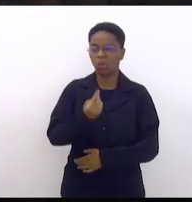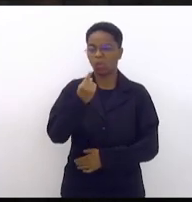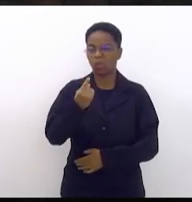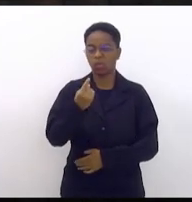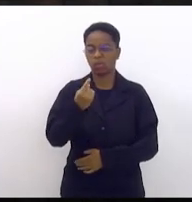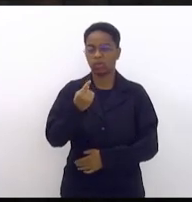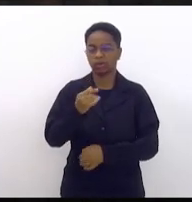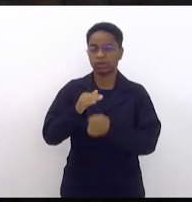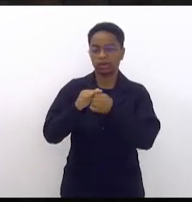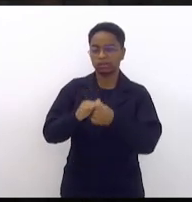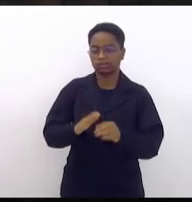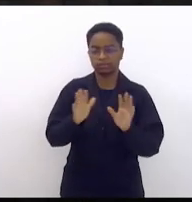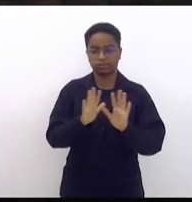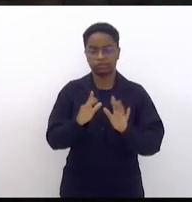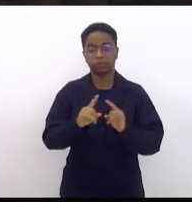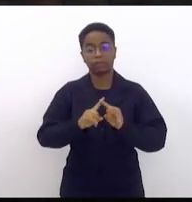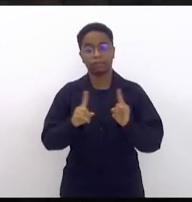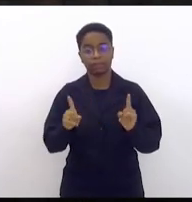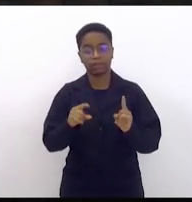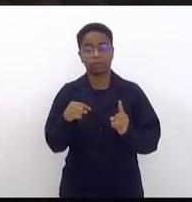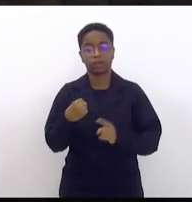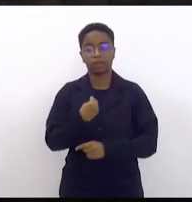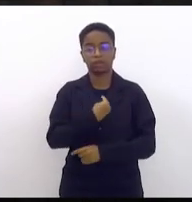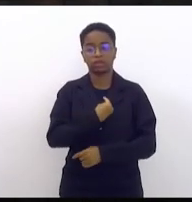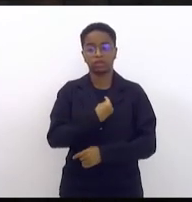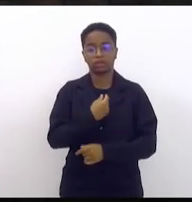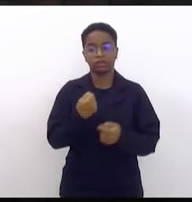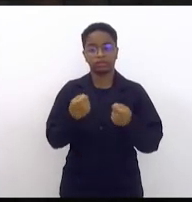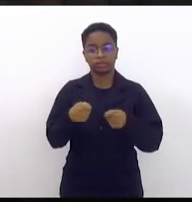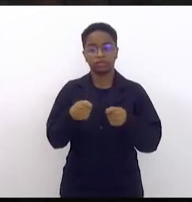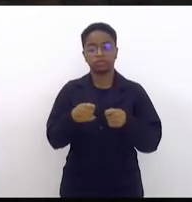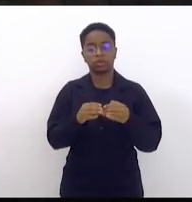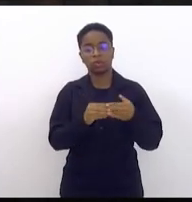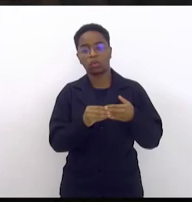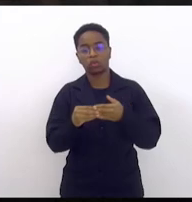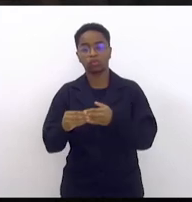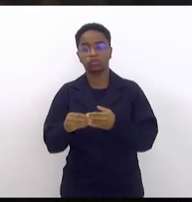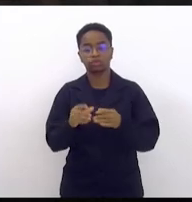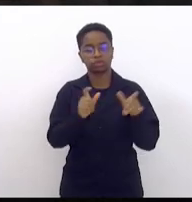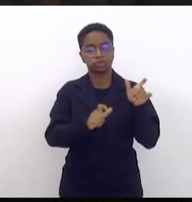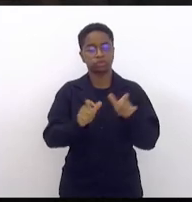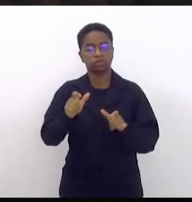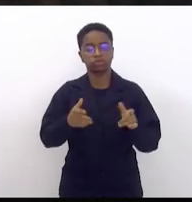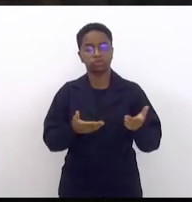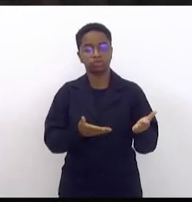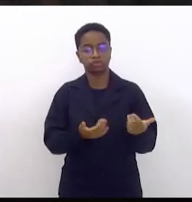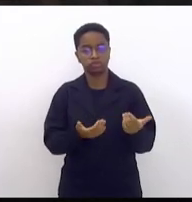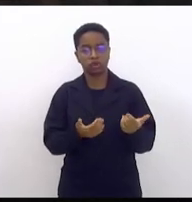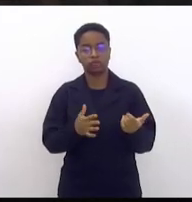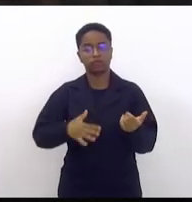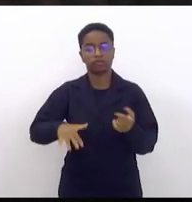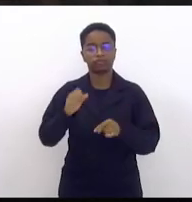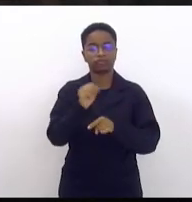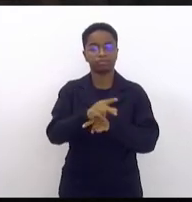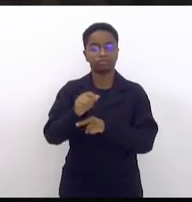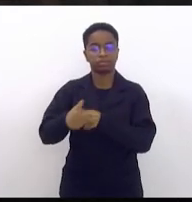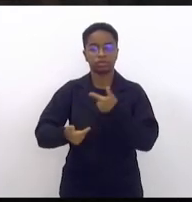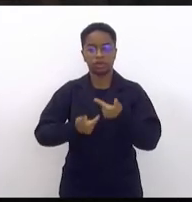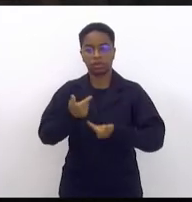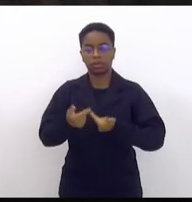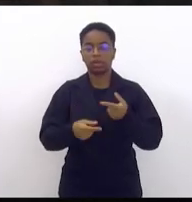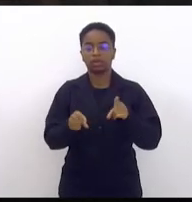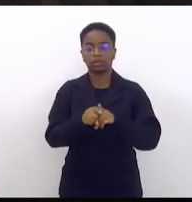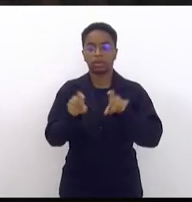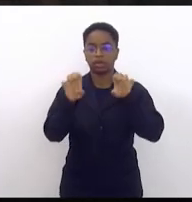repressão mas que possam conduzir essa Juventude eh ao mercado de trabalho e as estruturas que